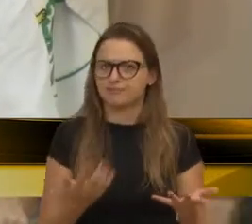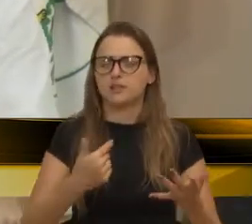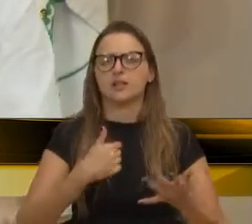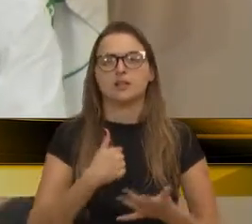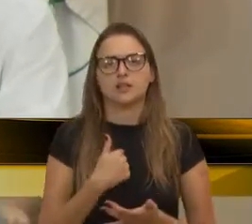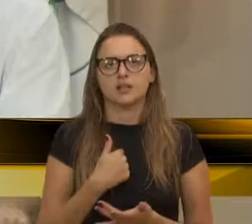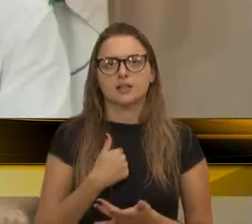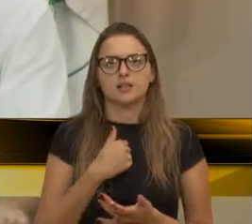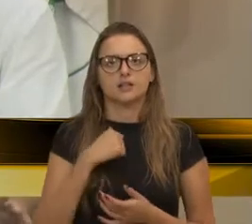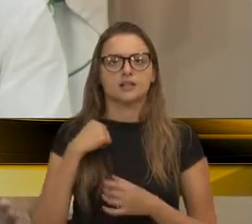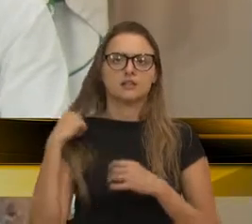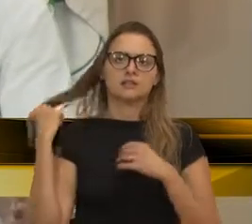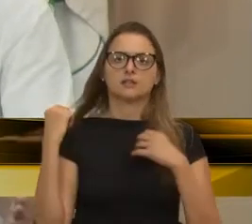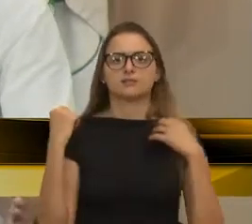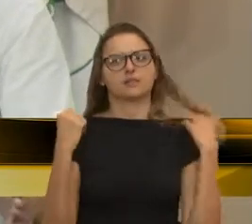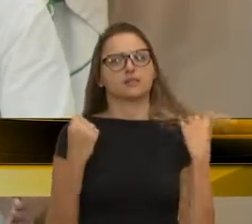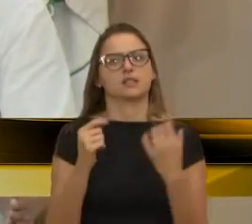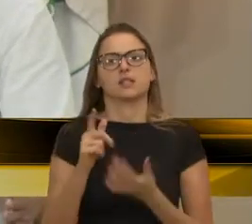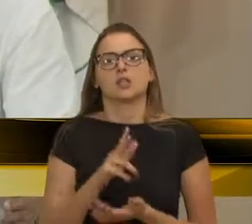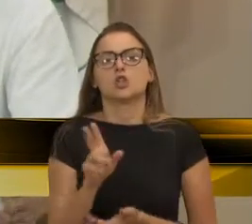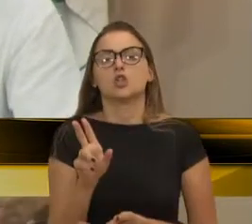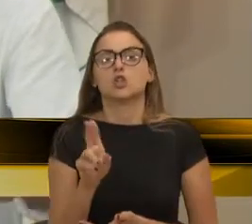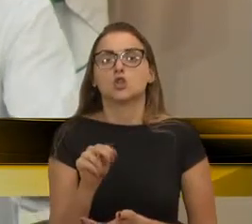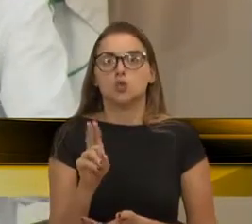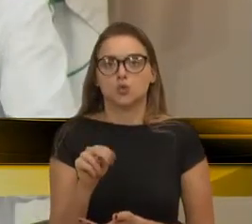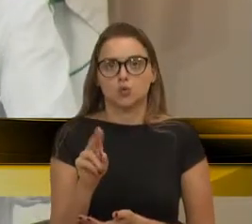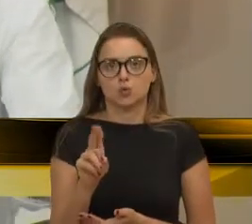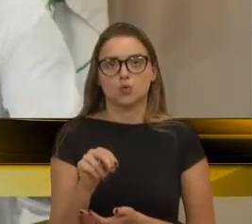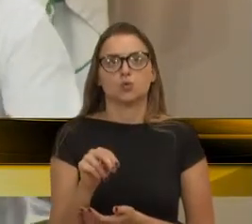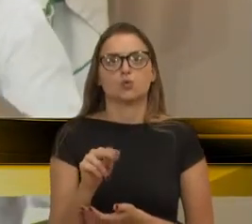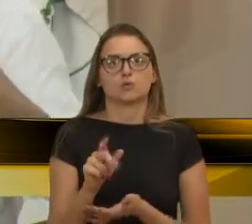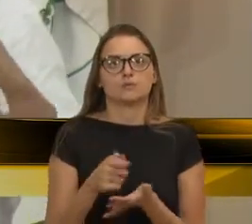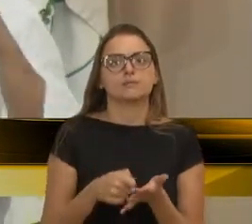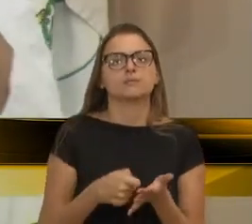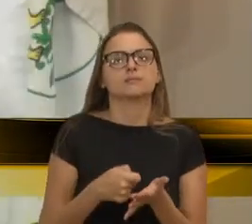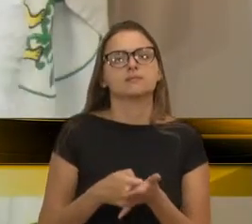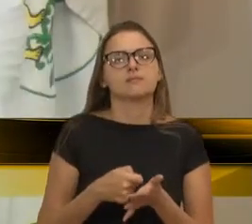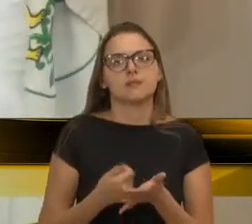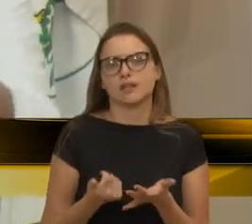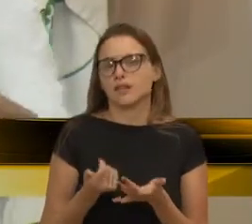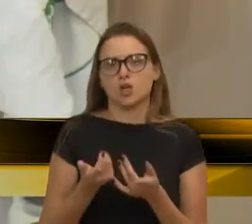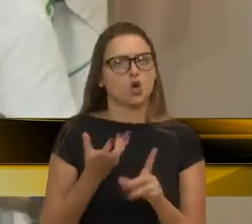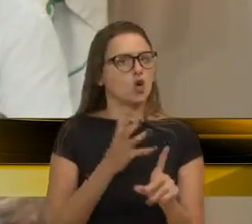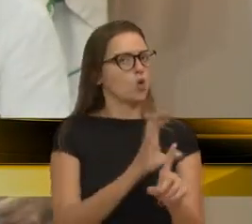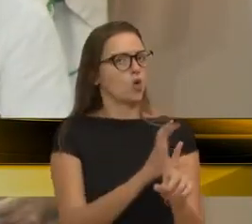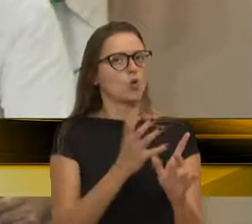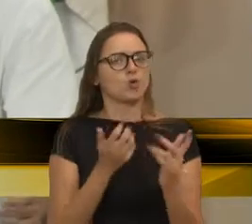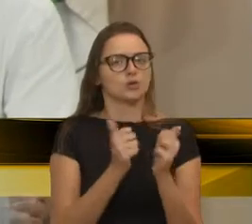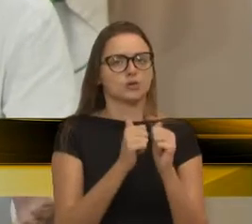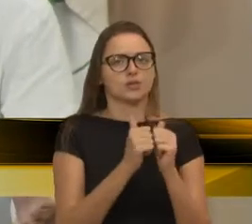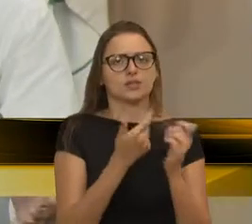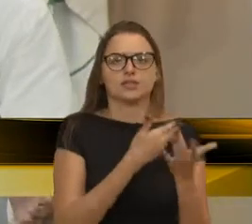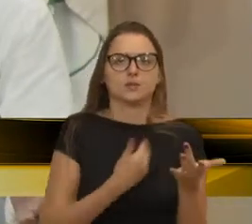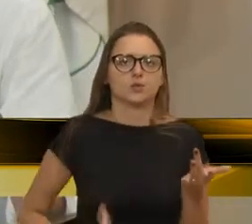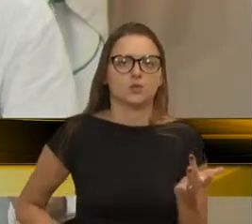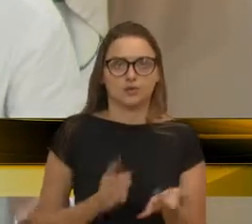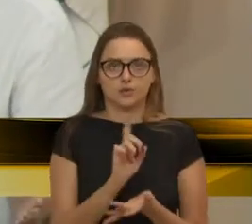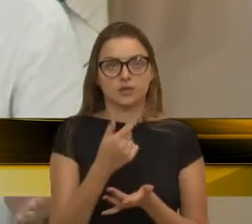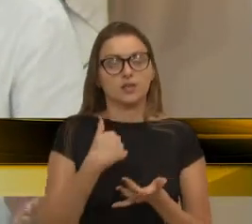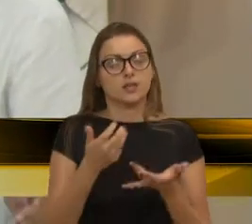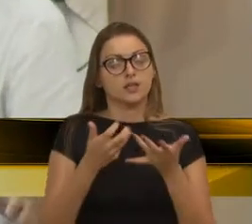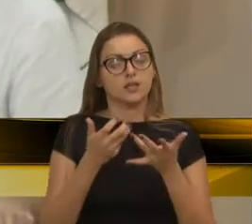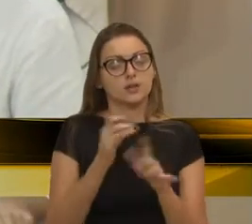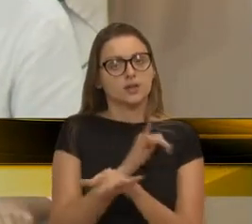tribuna não para tentar aqui fazer uma oposição sistemática ao governo. Eu quero chamar a atenção dos pares da